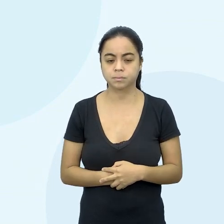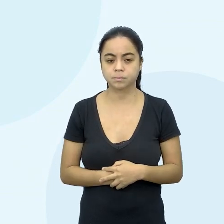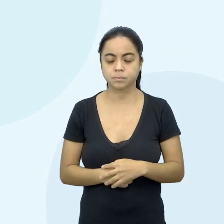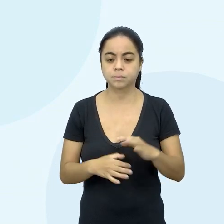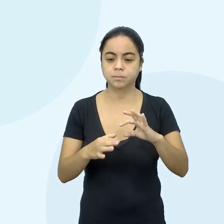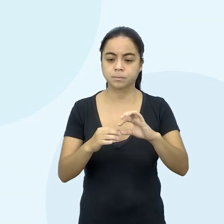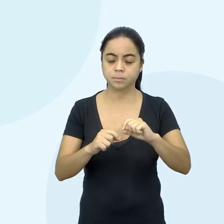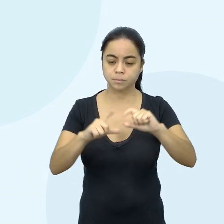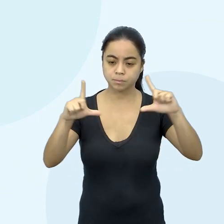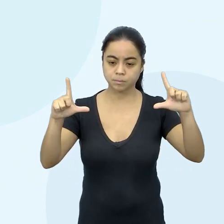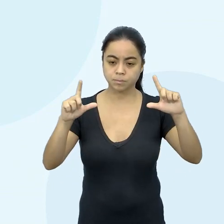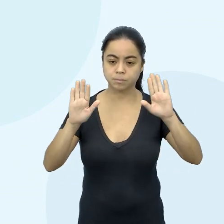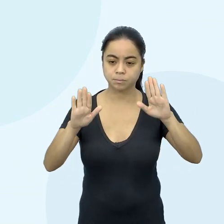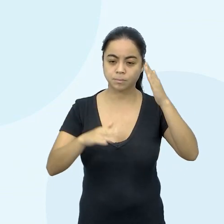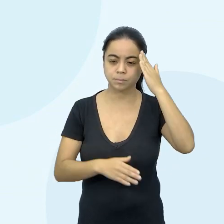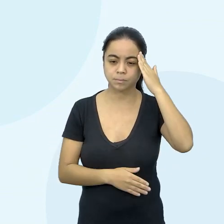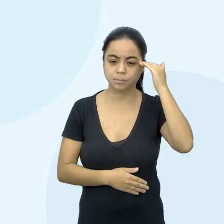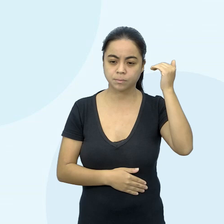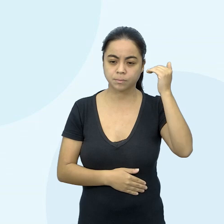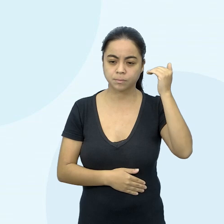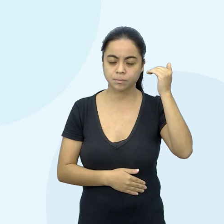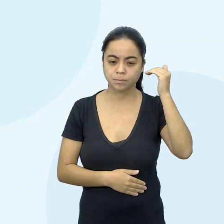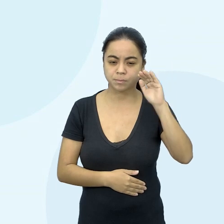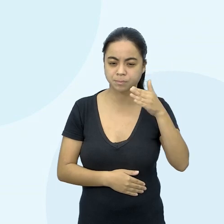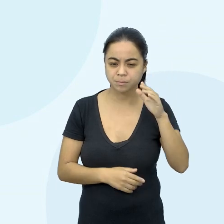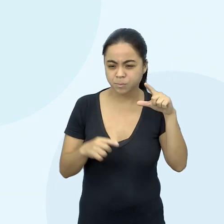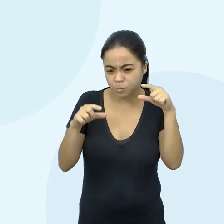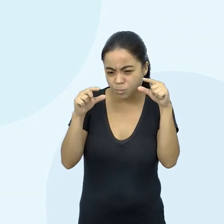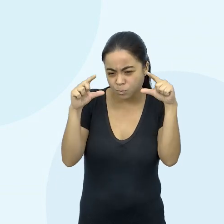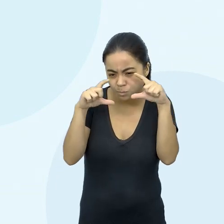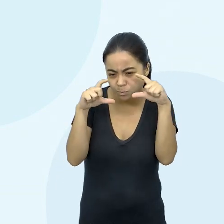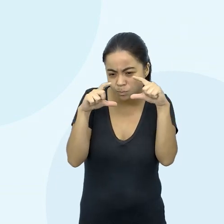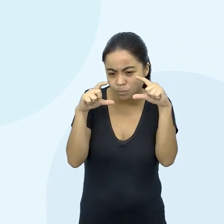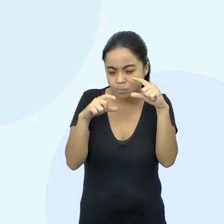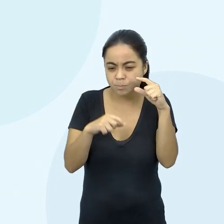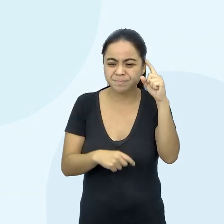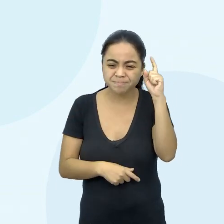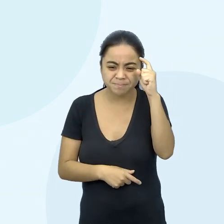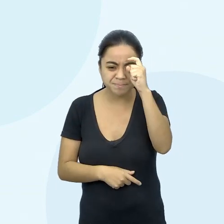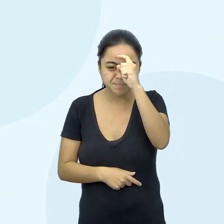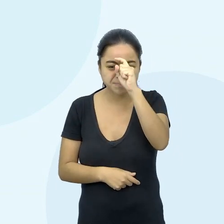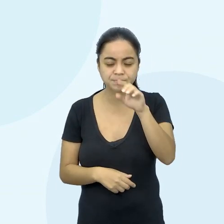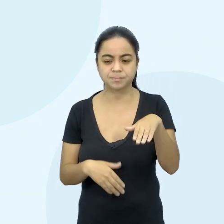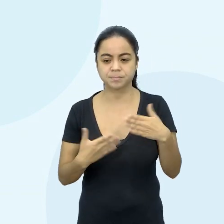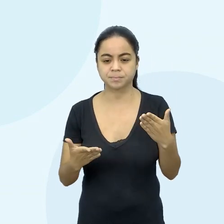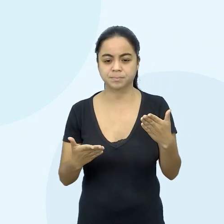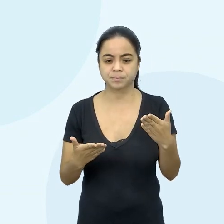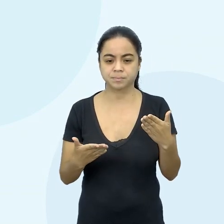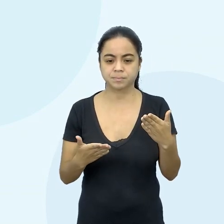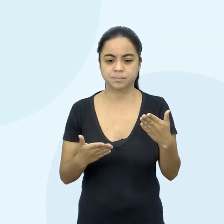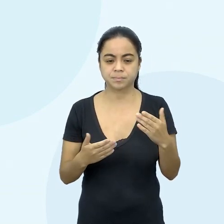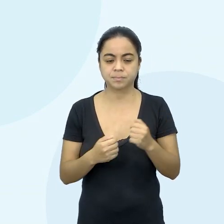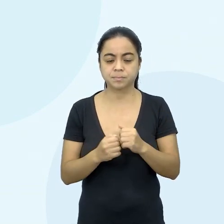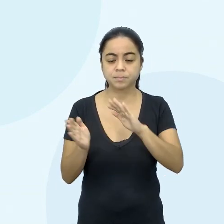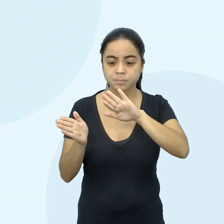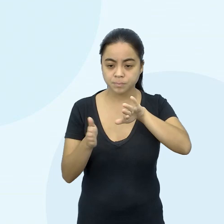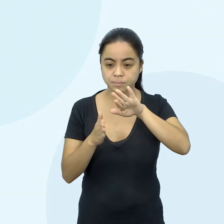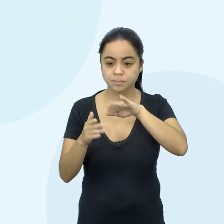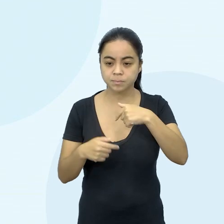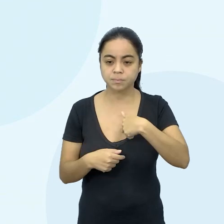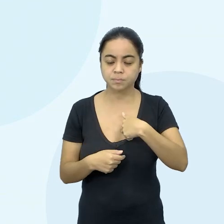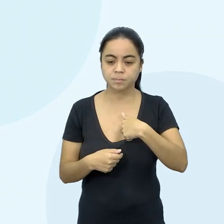deixar aqui na tela, mas sabemos que ele vai ficar um pouquinho pequeno e difícil de ver. Então, conforme a gente for passando,